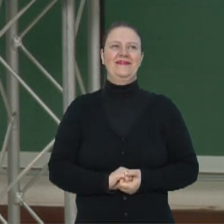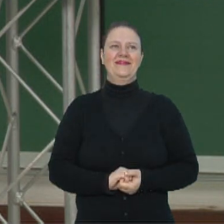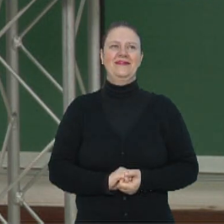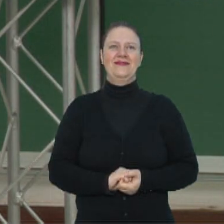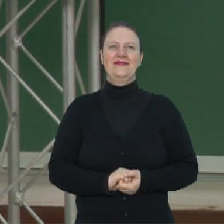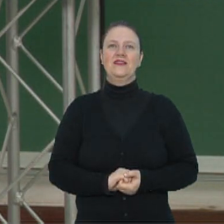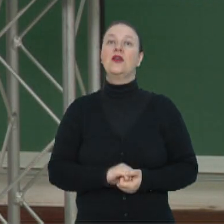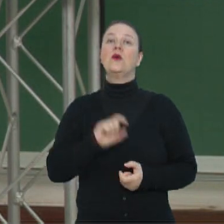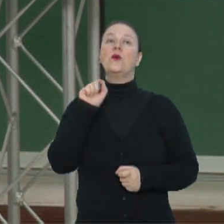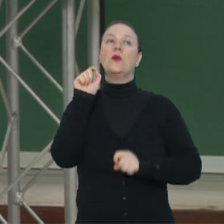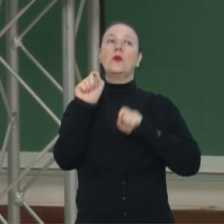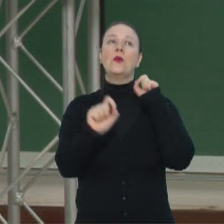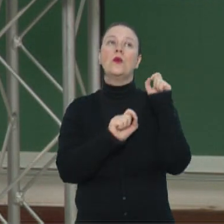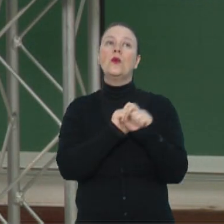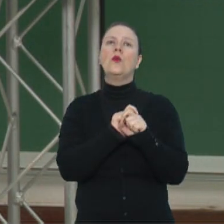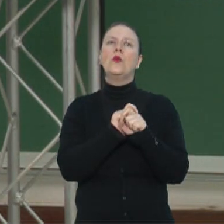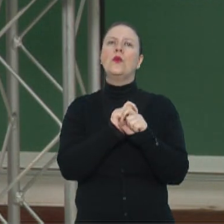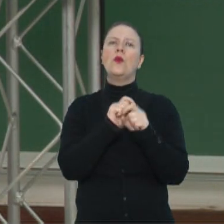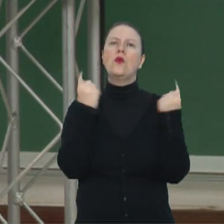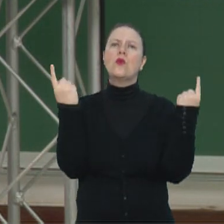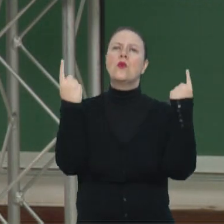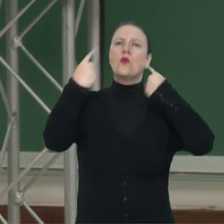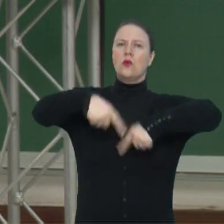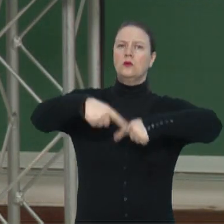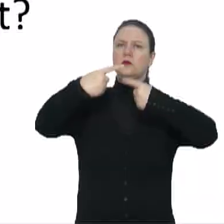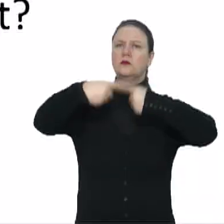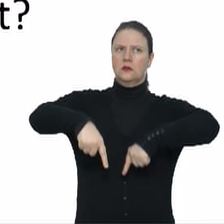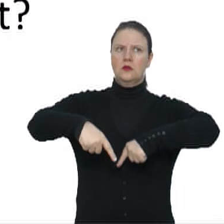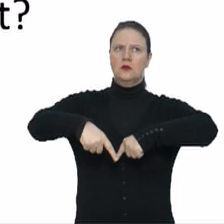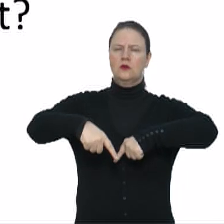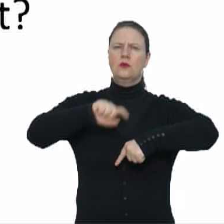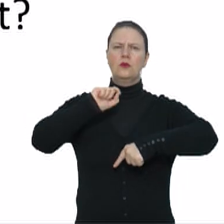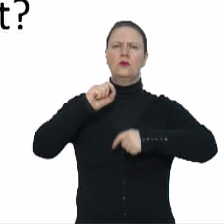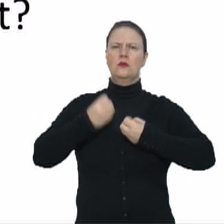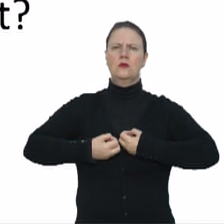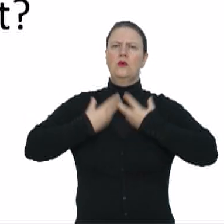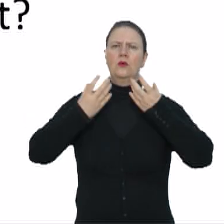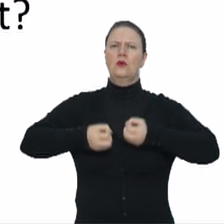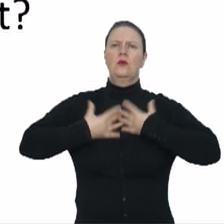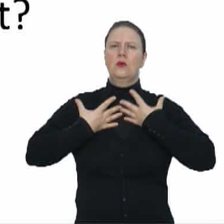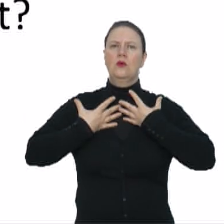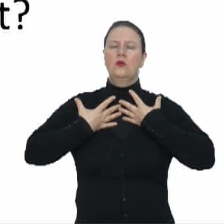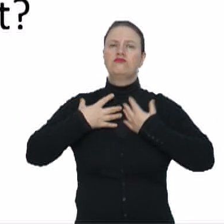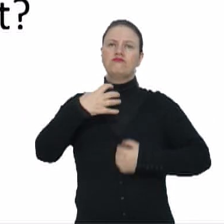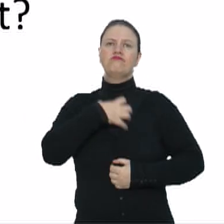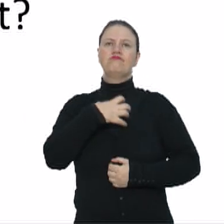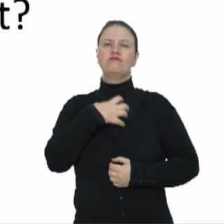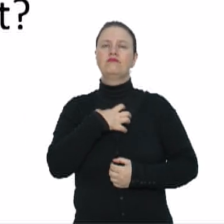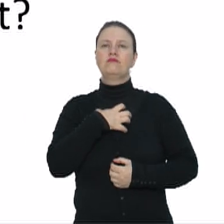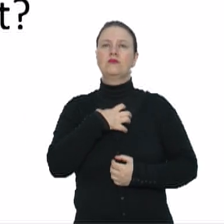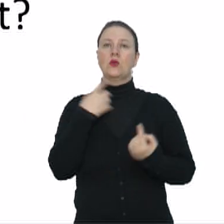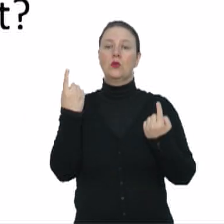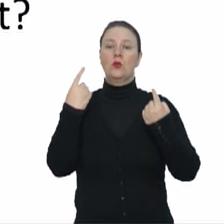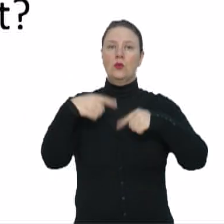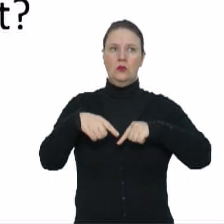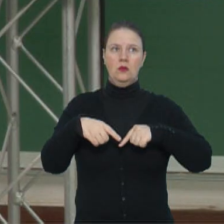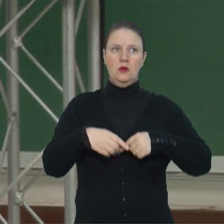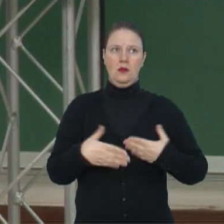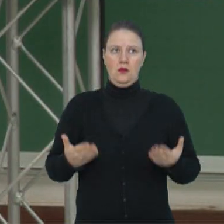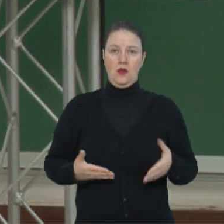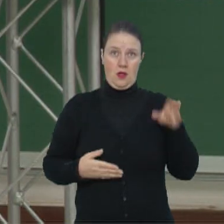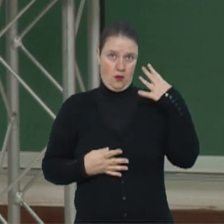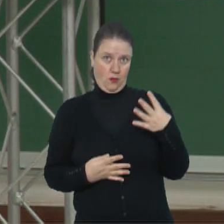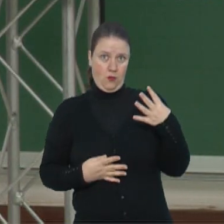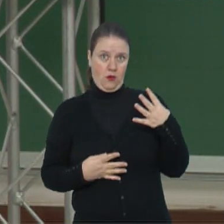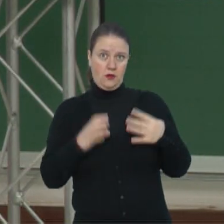Is on the contrary, ao contrário. E o que ela expressa? Expressa o sentido de contraste,